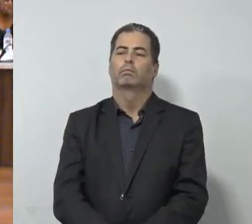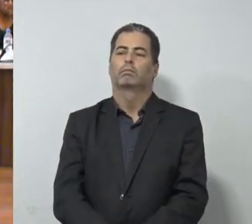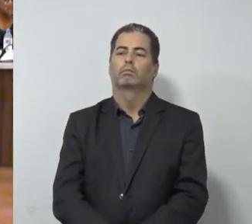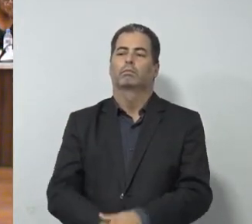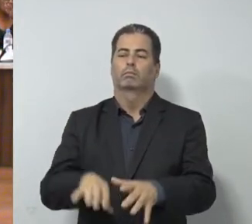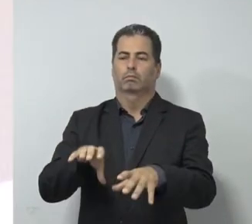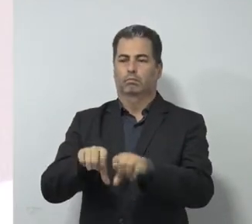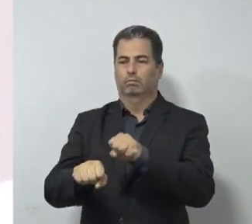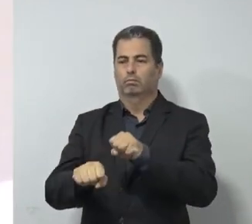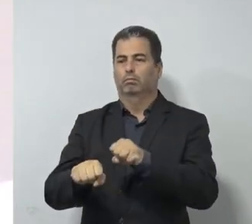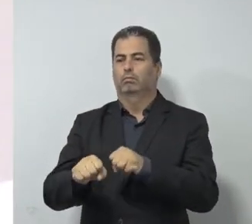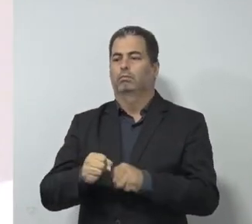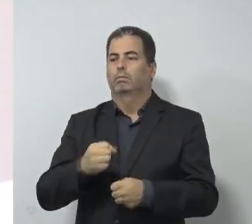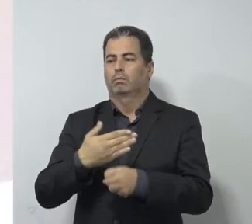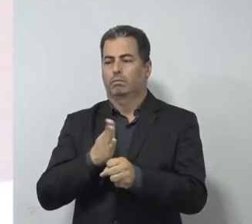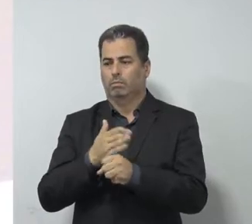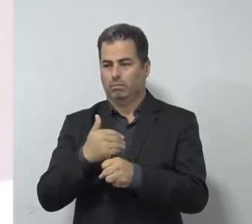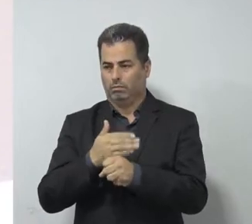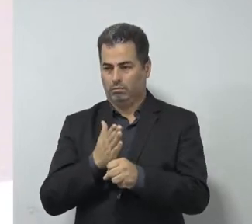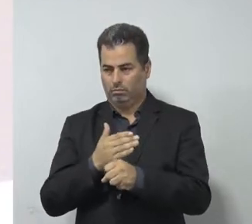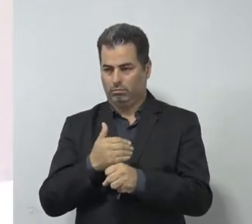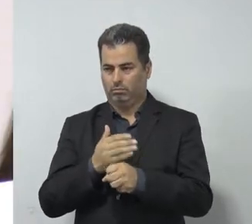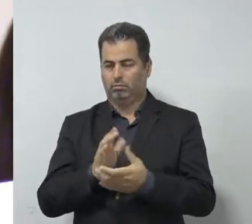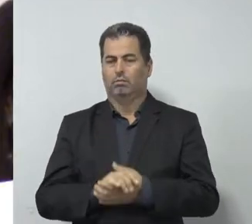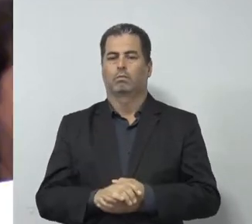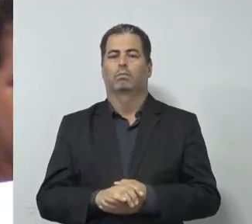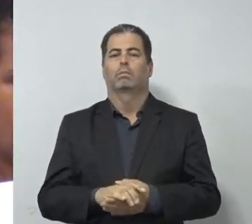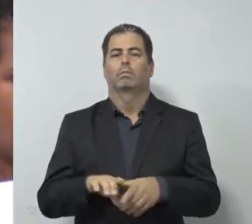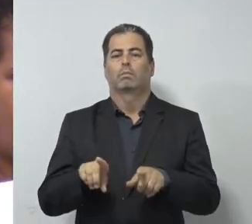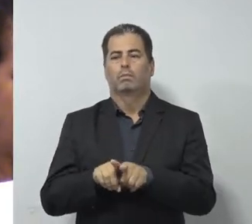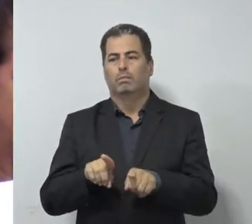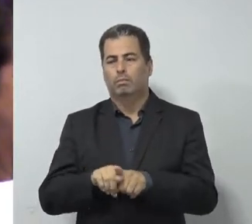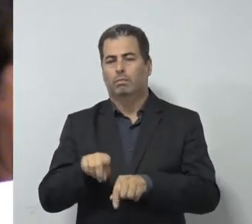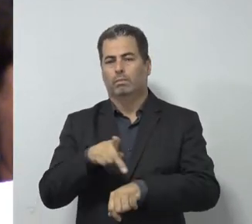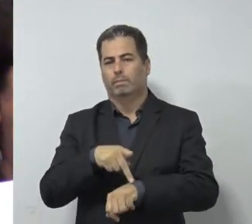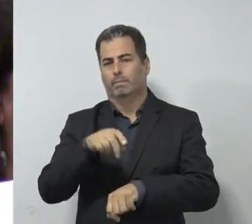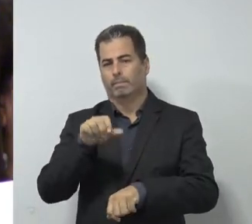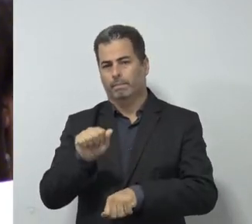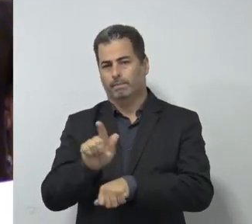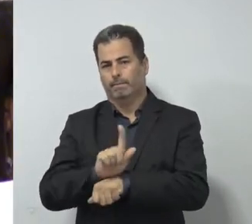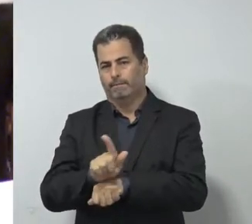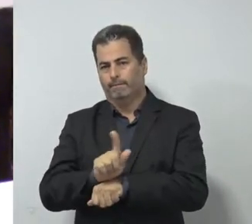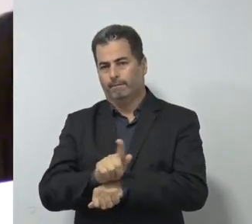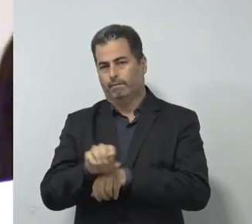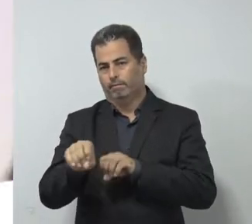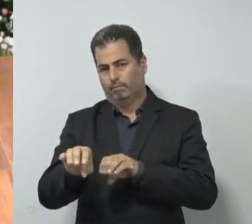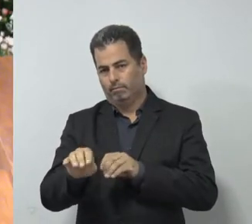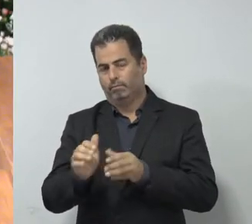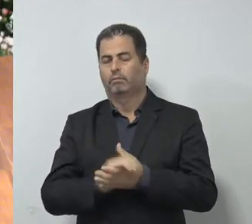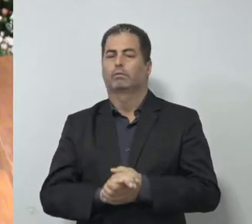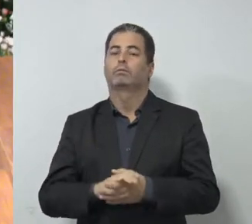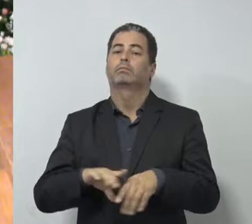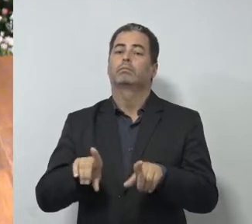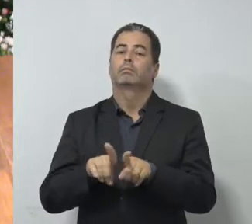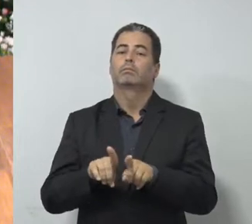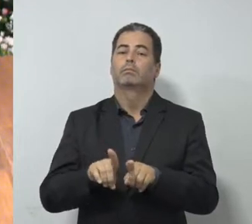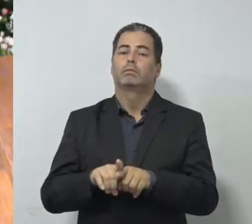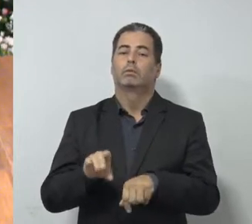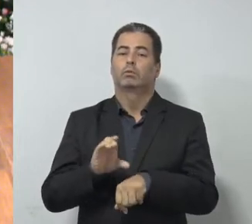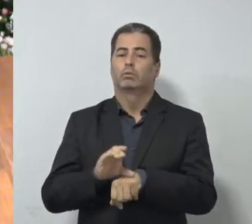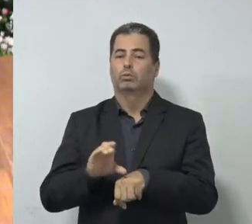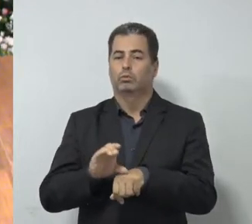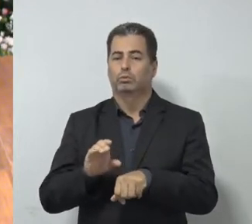Formada em Ciências Biológicas e em Biologia, fez formação especializada em Gestão da Educação Pública. Ela fez ainda o curso